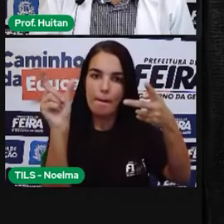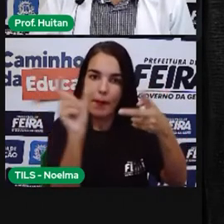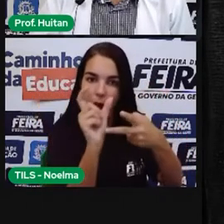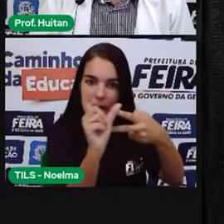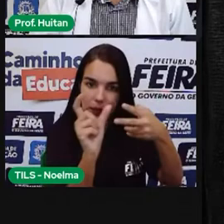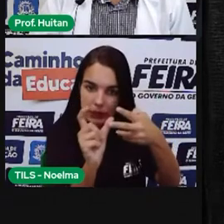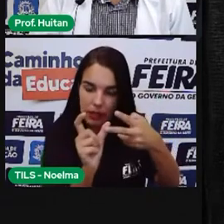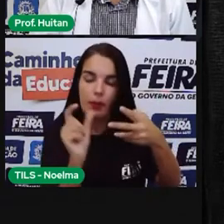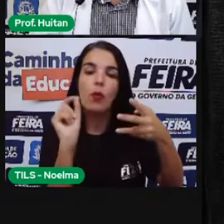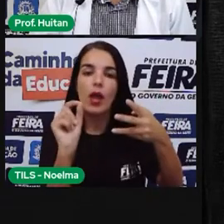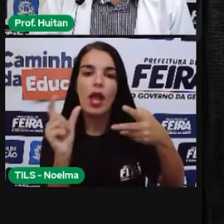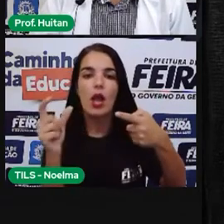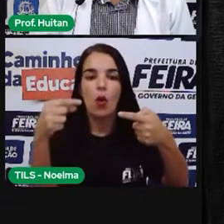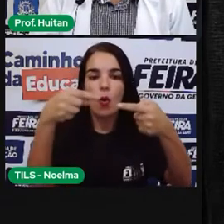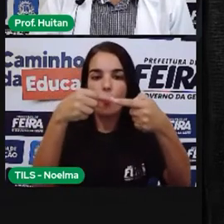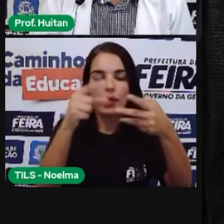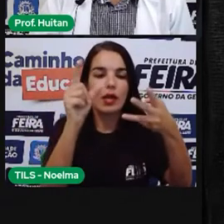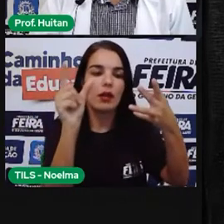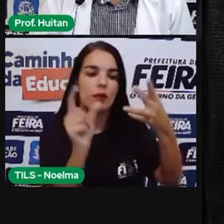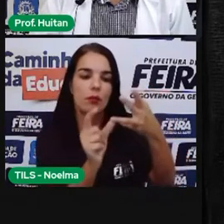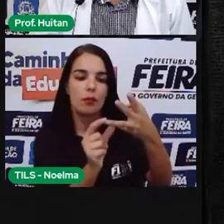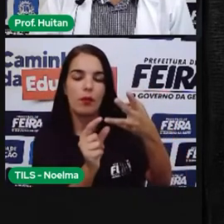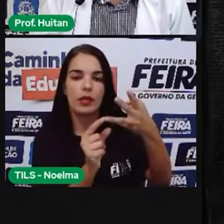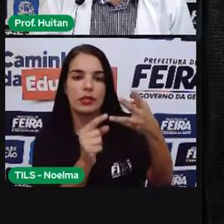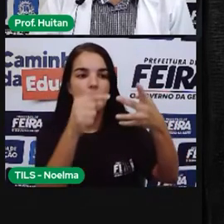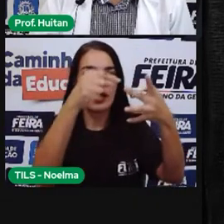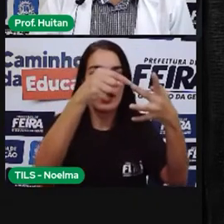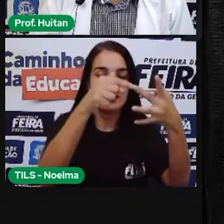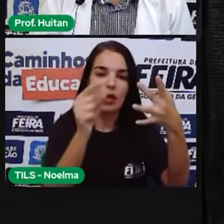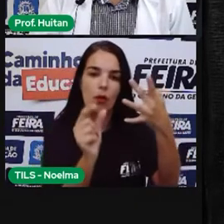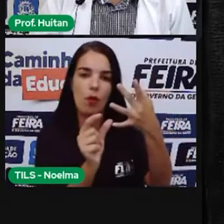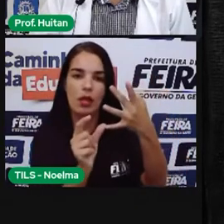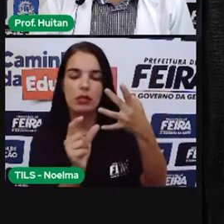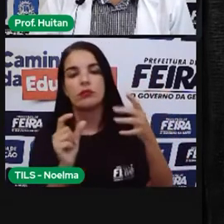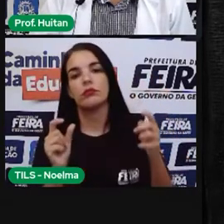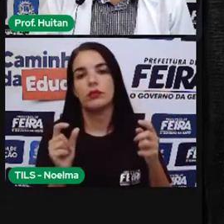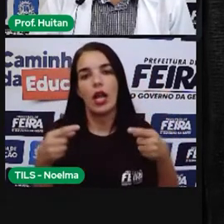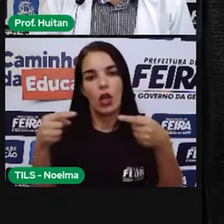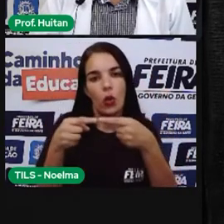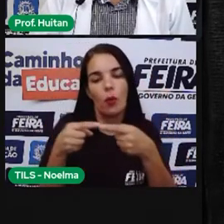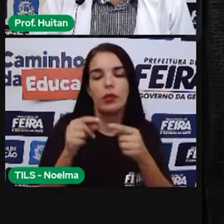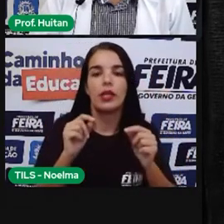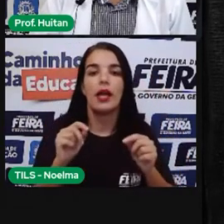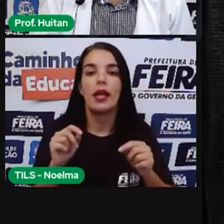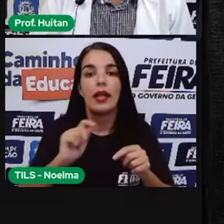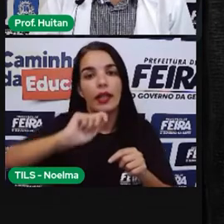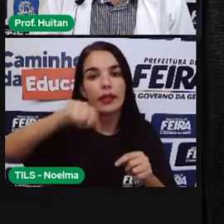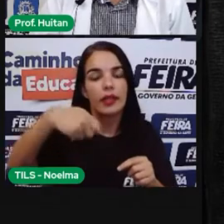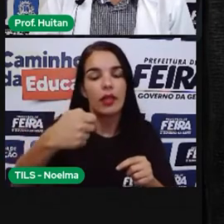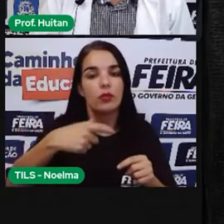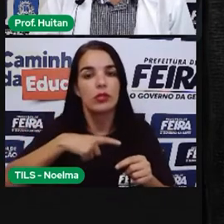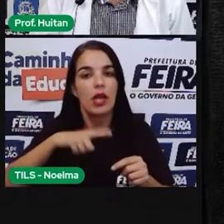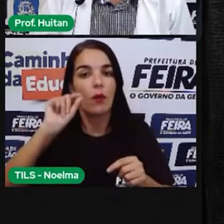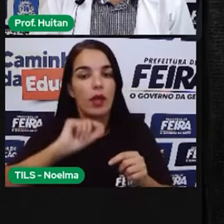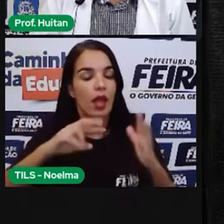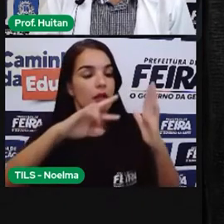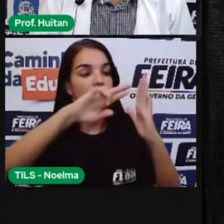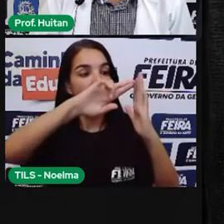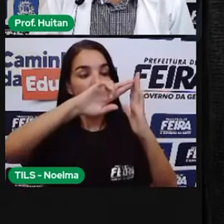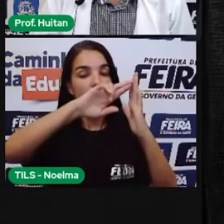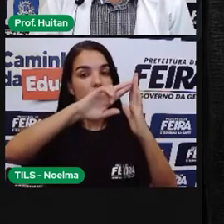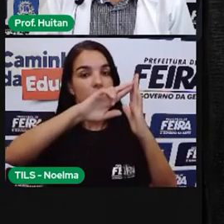combina sonoramente, né? O som de uma palavra final de um verso